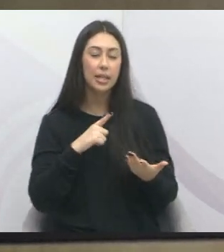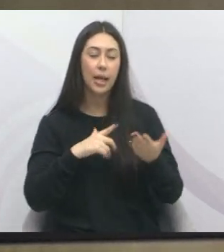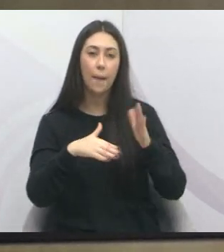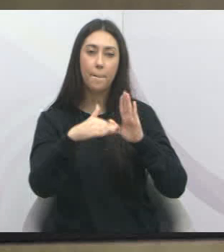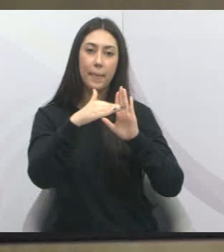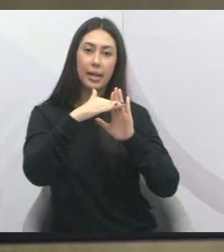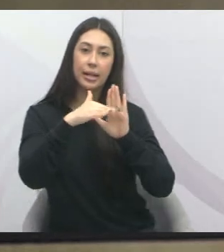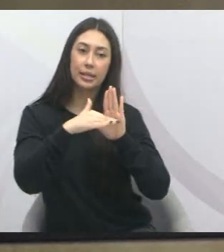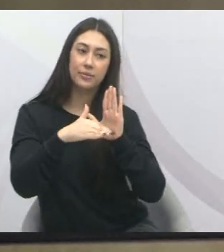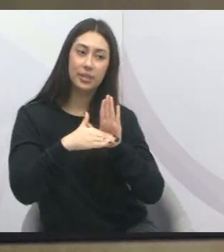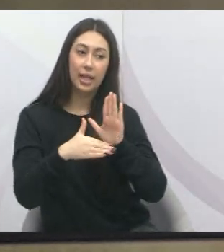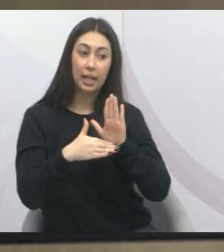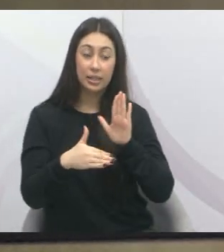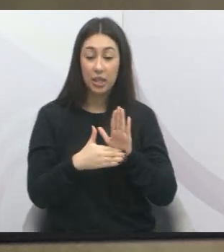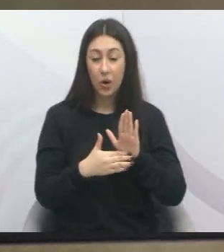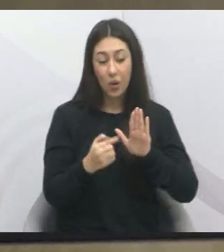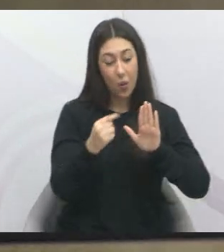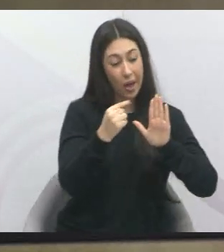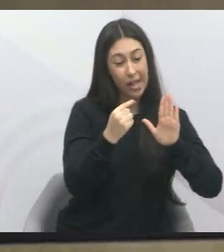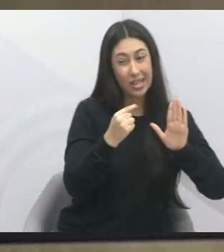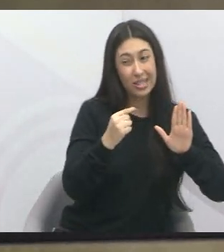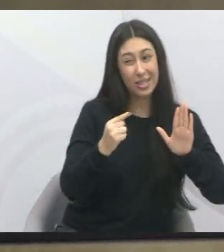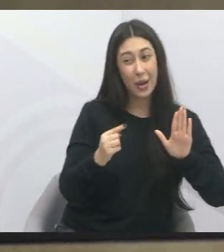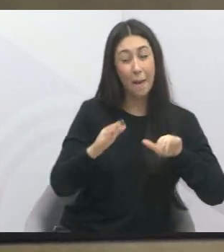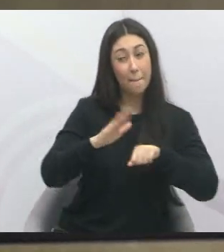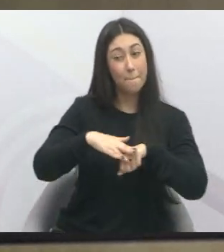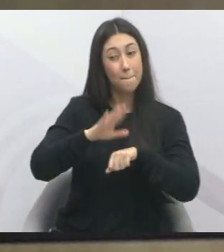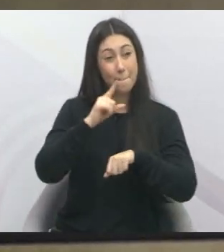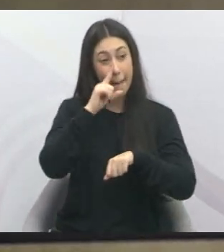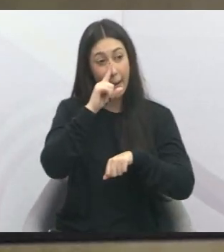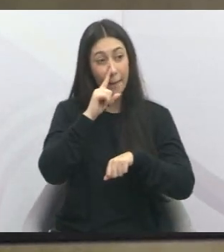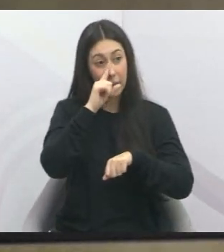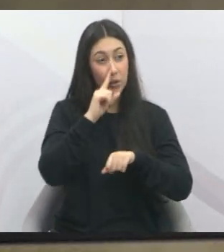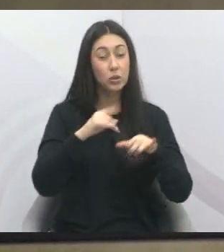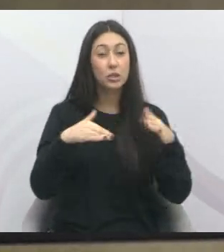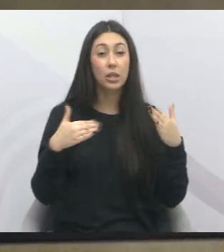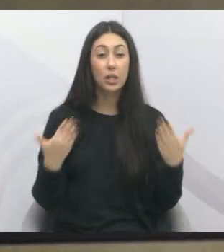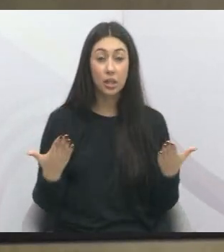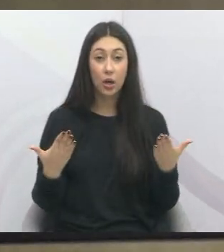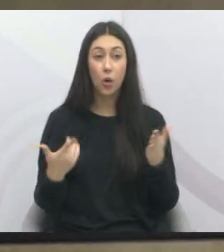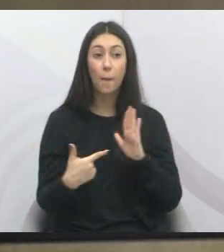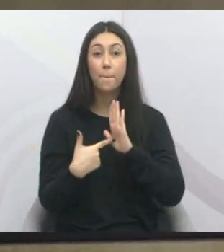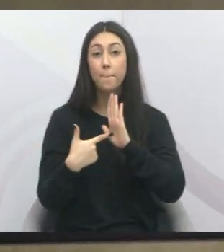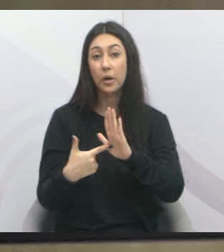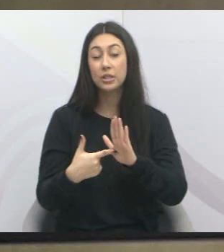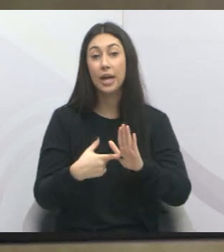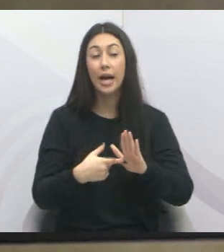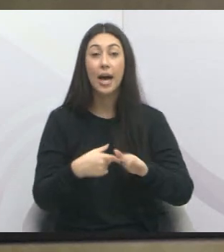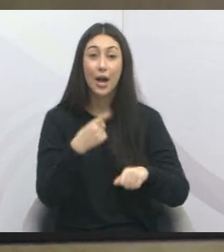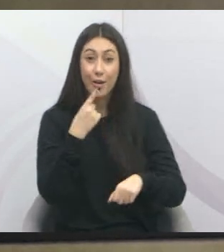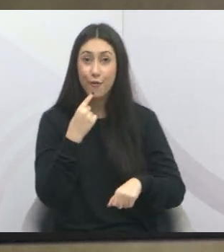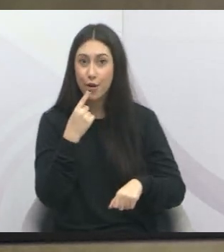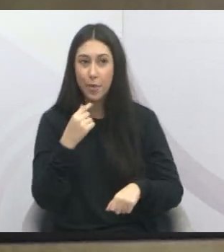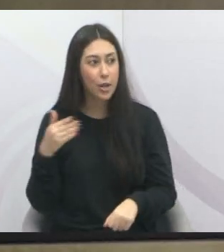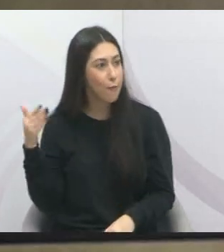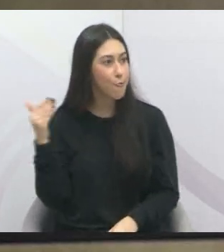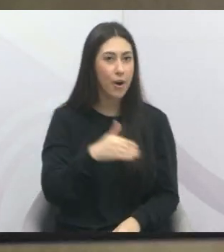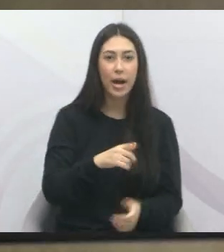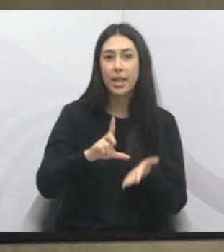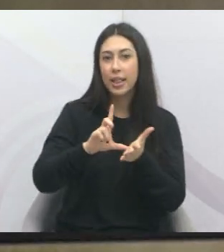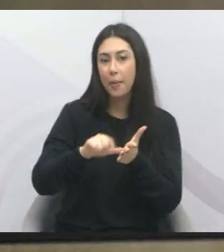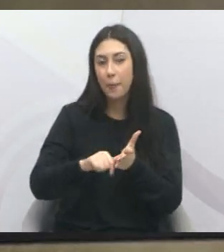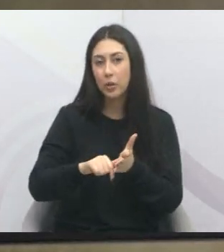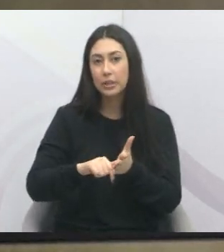classificação de risco lá dentro. Então, essa classificação de risco, o que é vermelho entra direto, depois vai para o